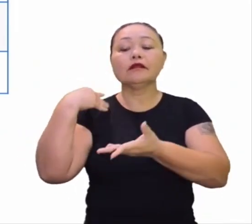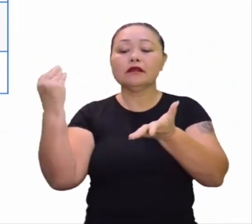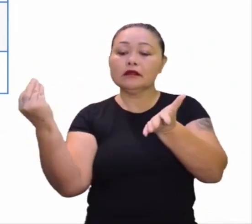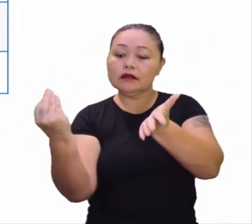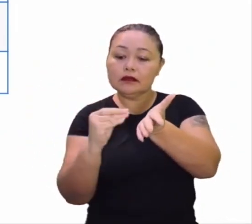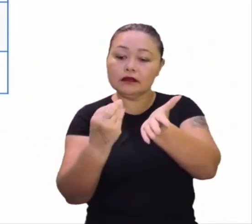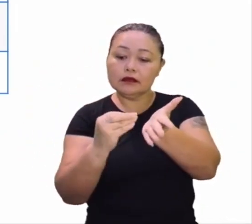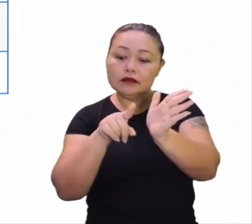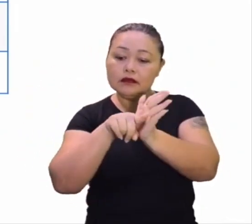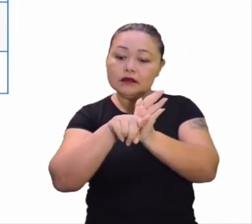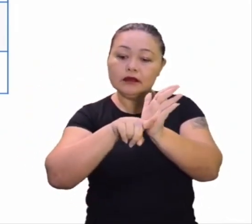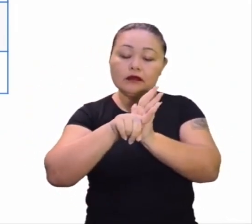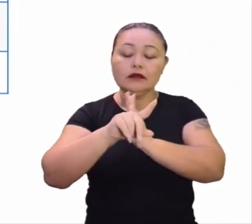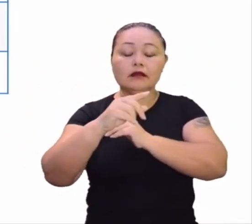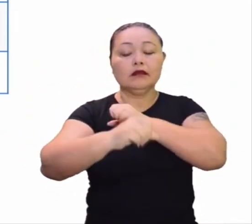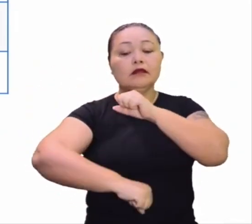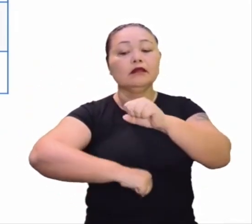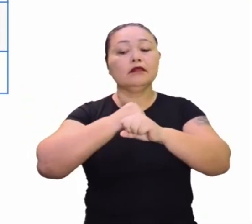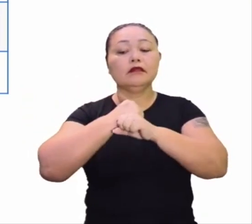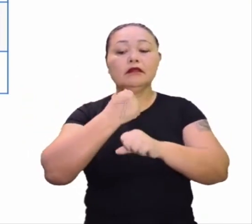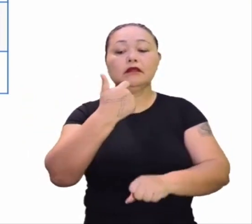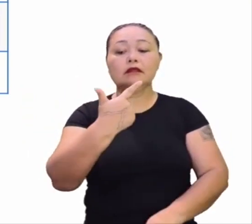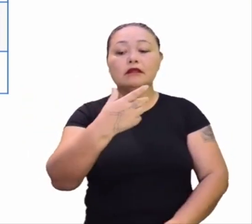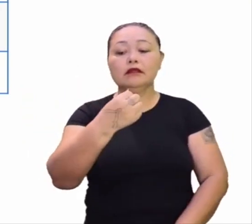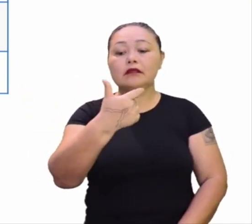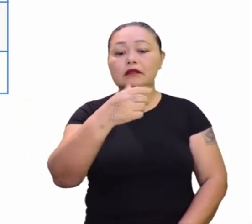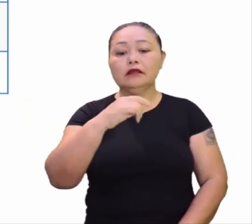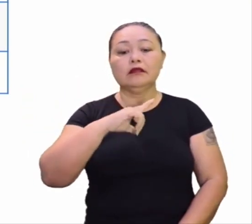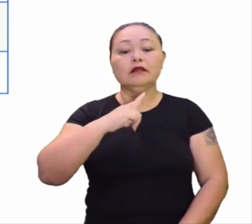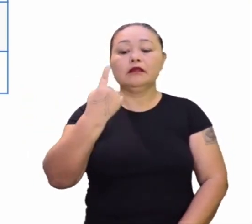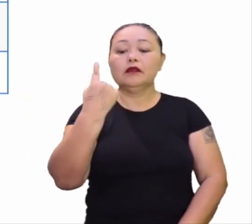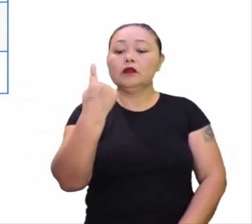2021, a população de Rondônia,